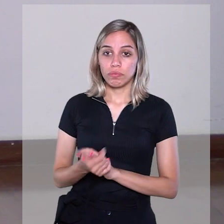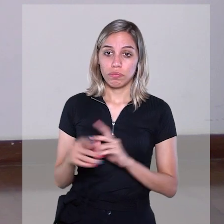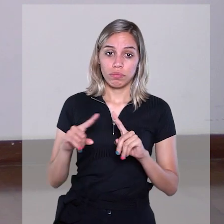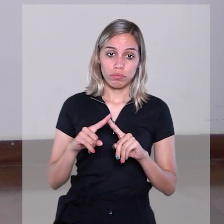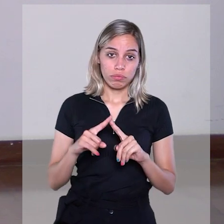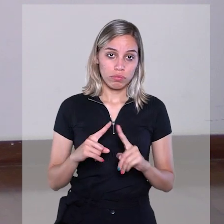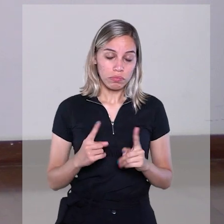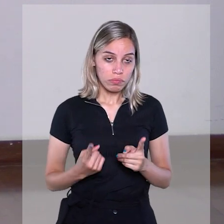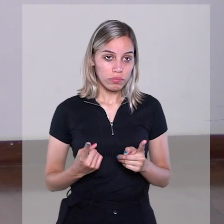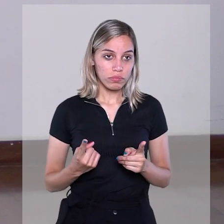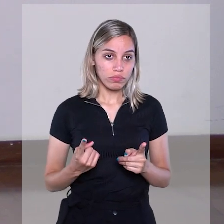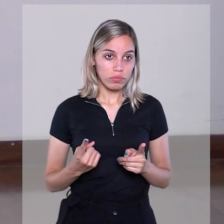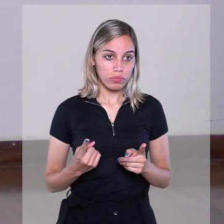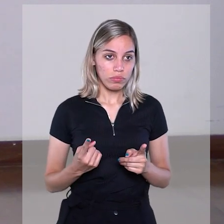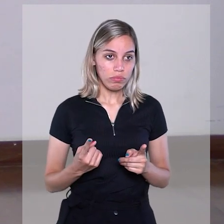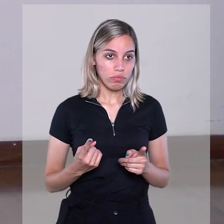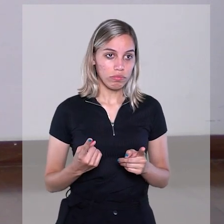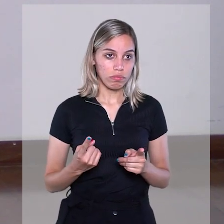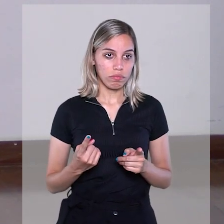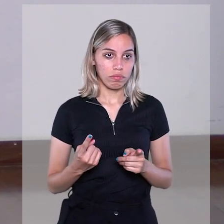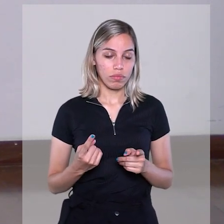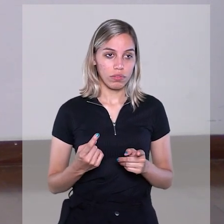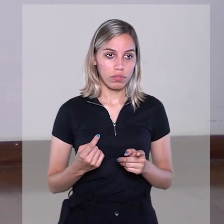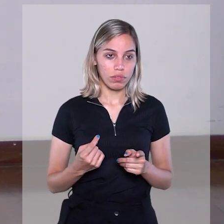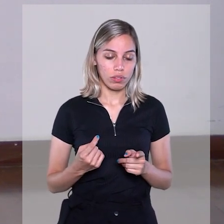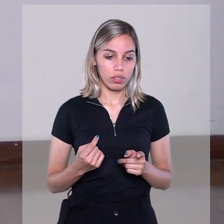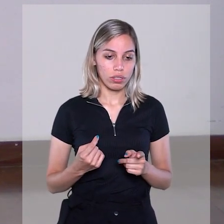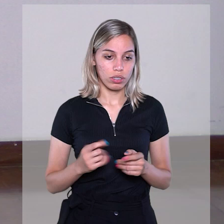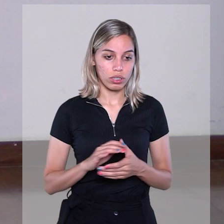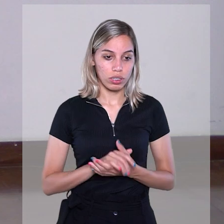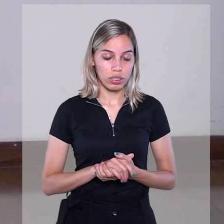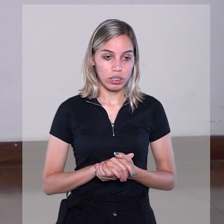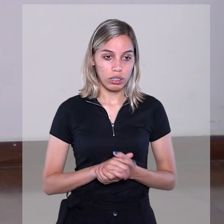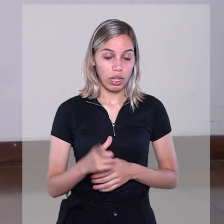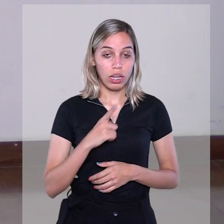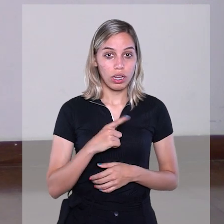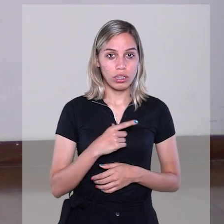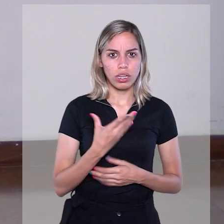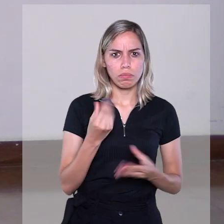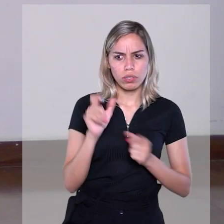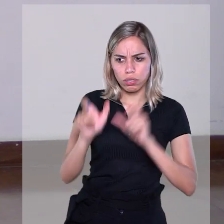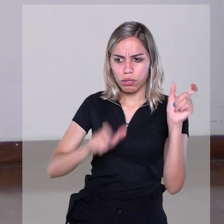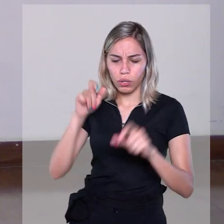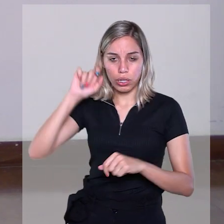termos um grande número de pessoas